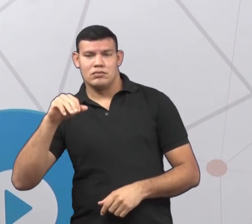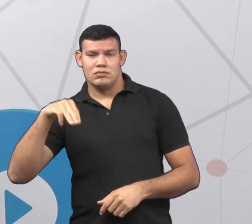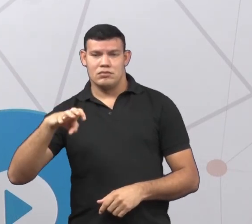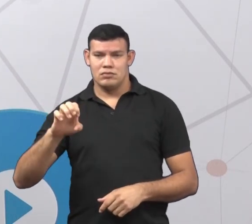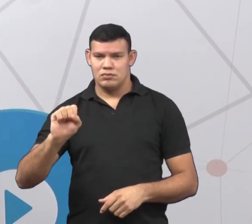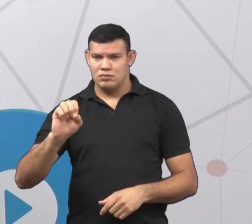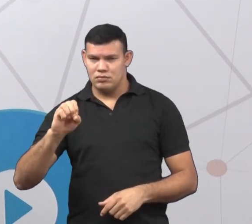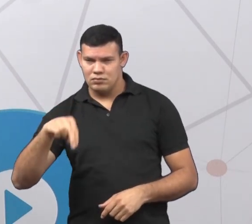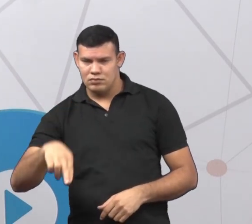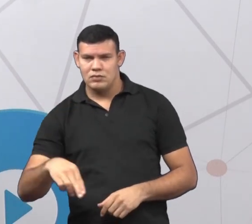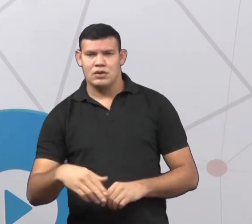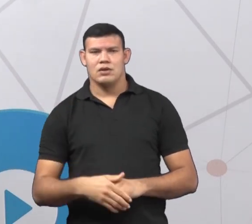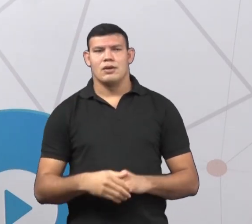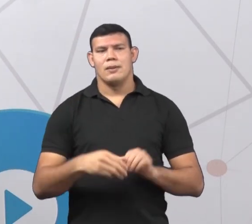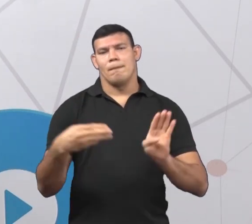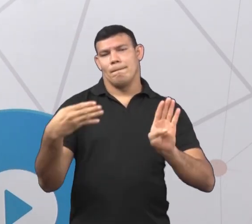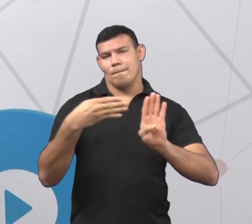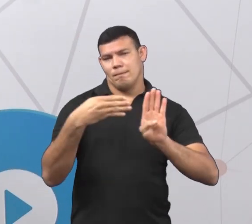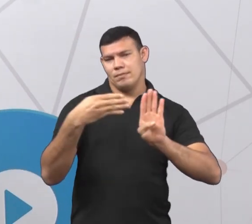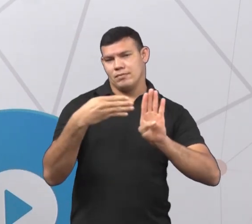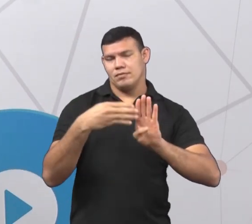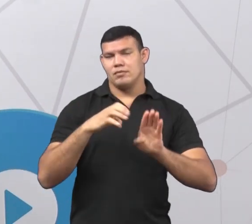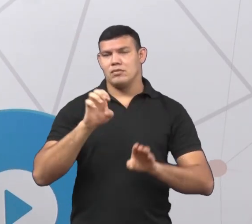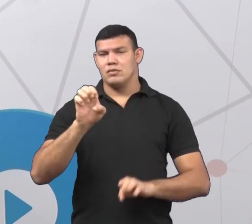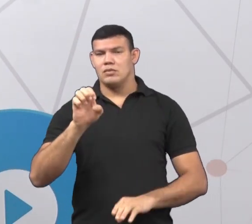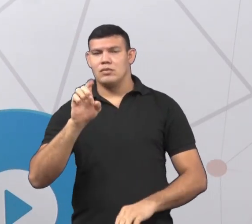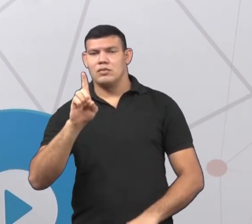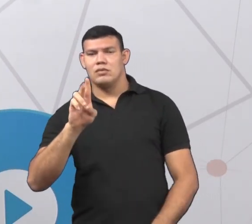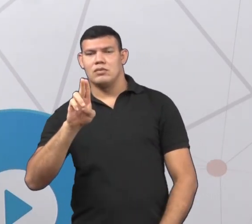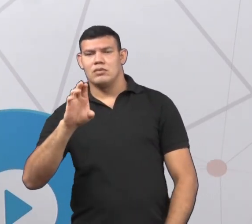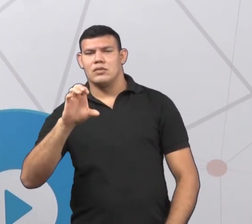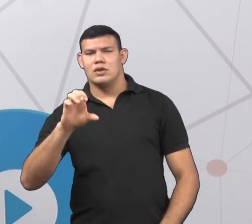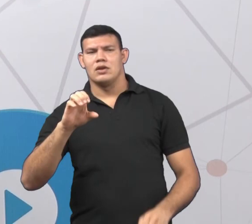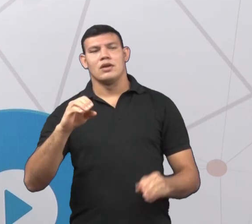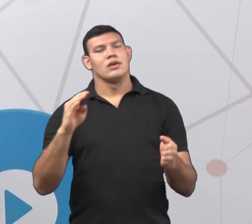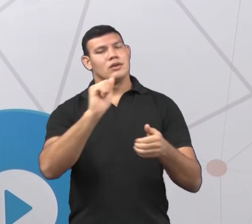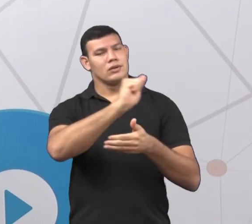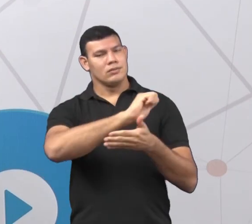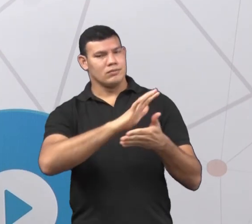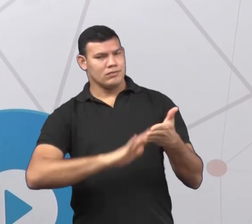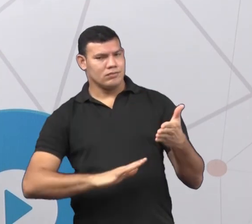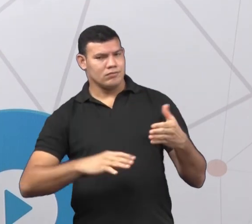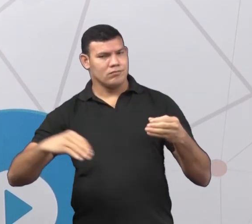acesso lá na plataforma Eduque da Secretaria de Educação, vou deixar mais 5 exercícios